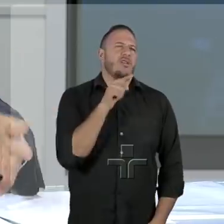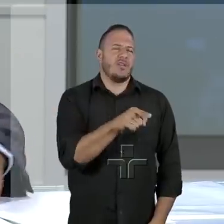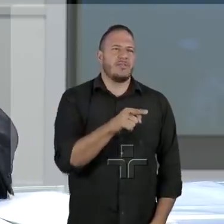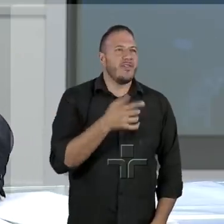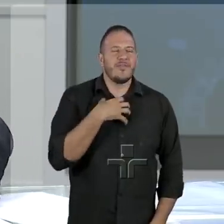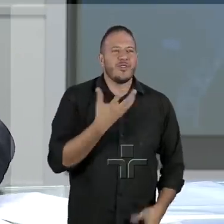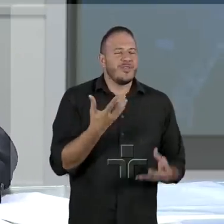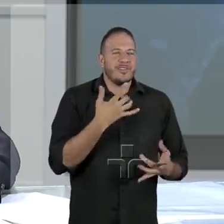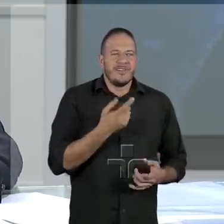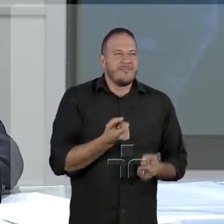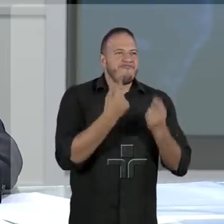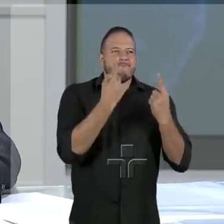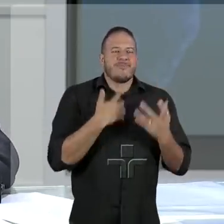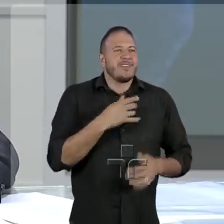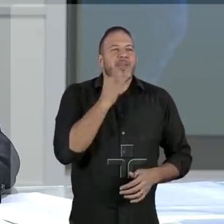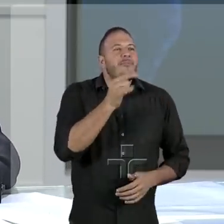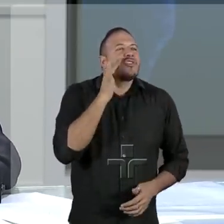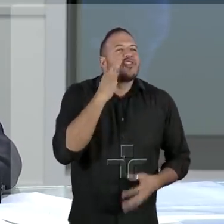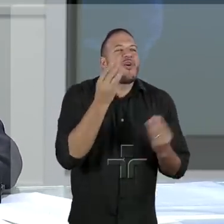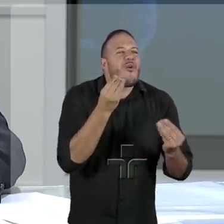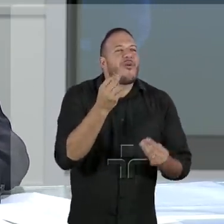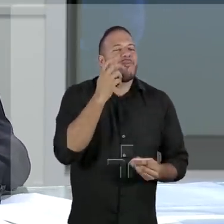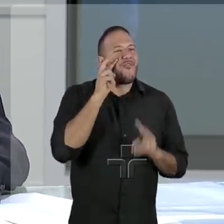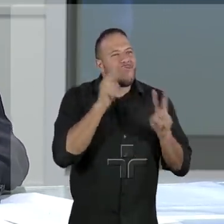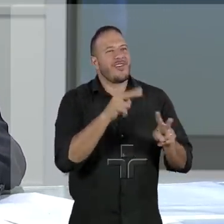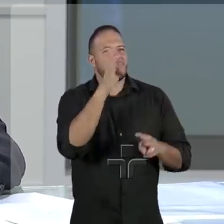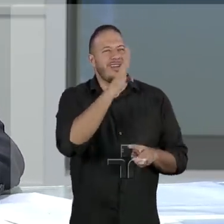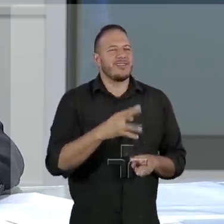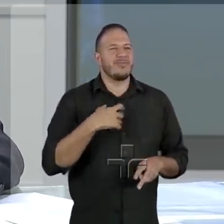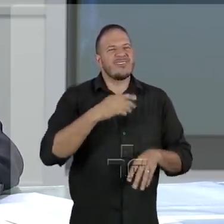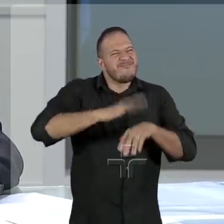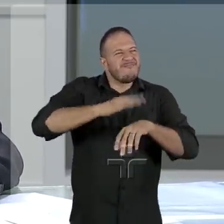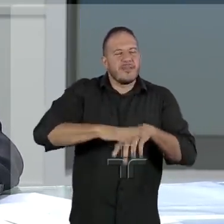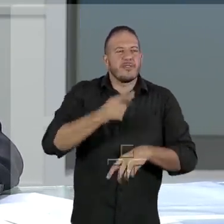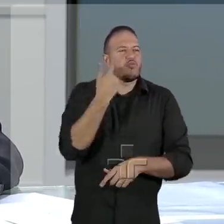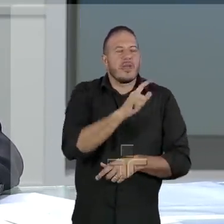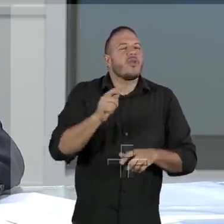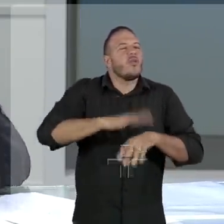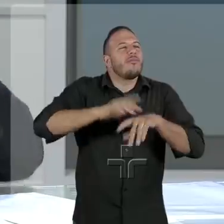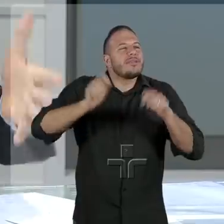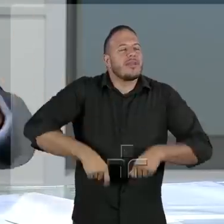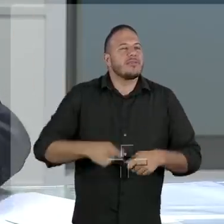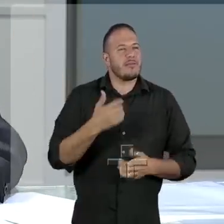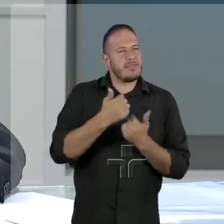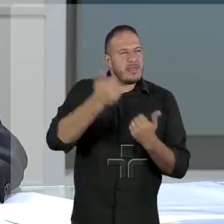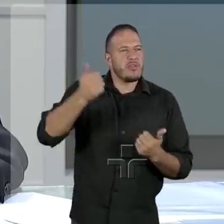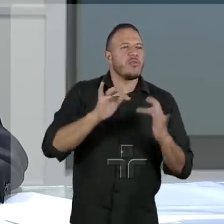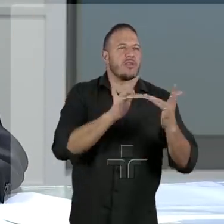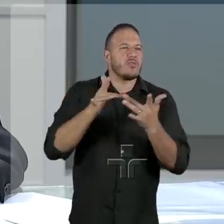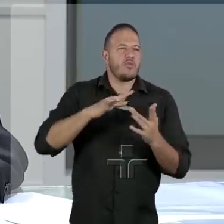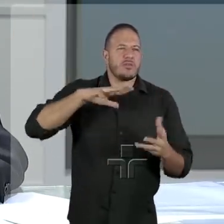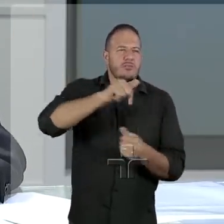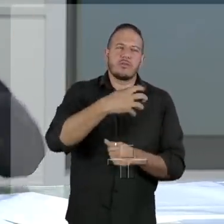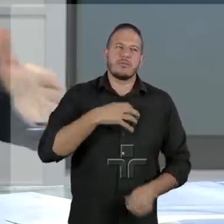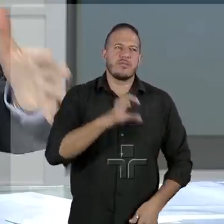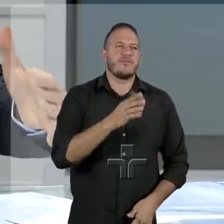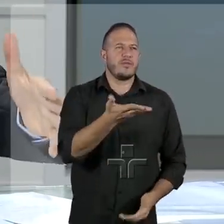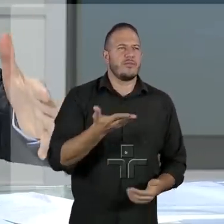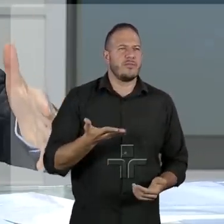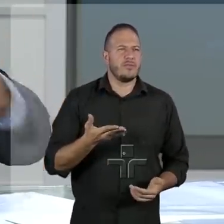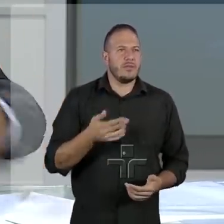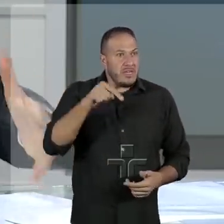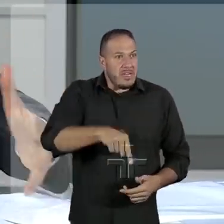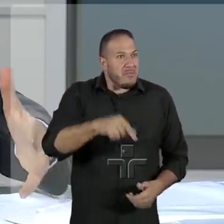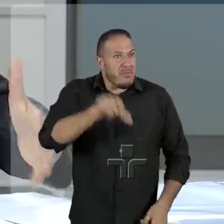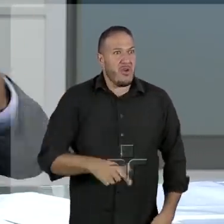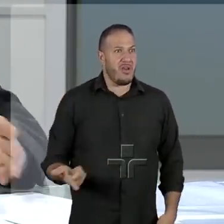até indignado em imaginar que o país possa ser levado por esse incompetente desse ministro das Relações Exteriores a uma postura dessa. E mais